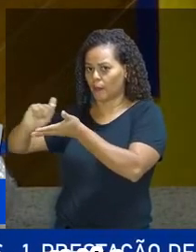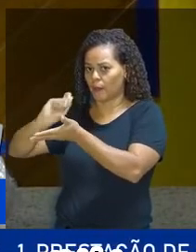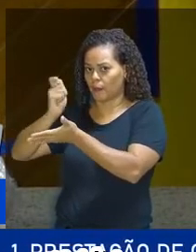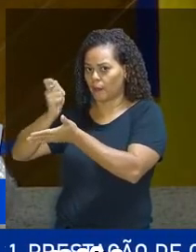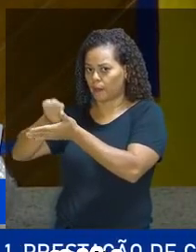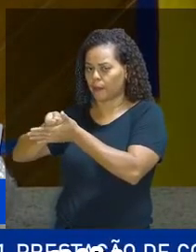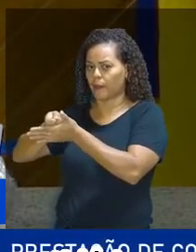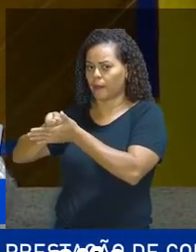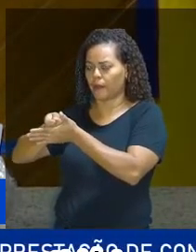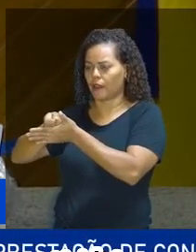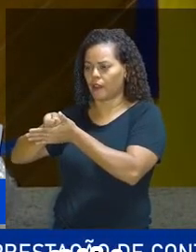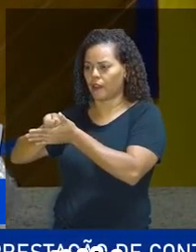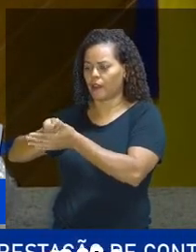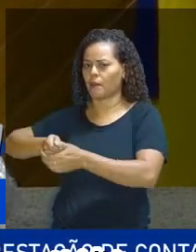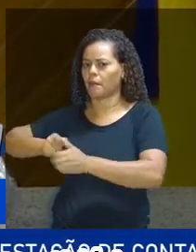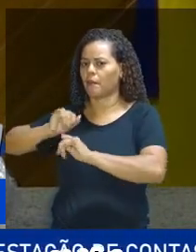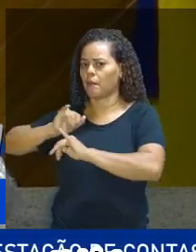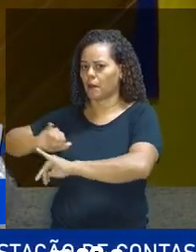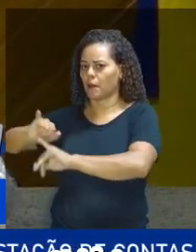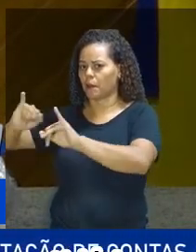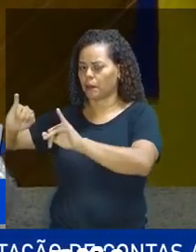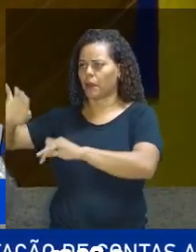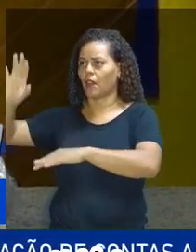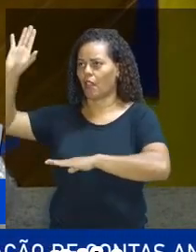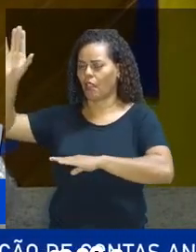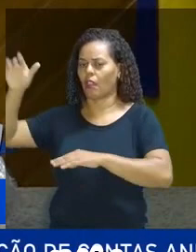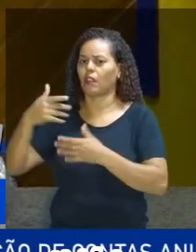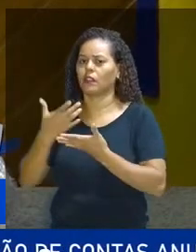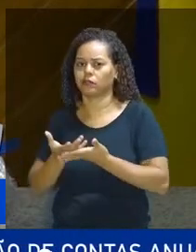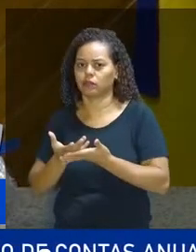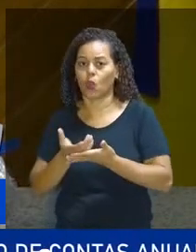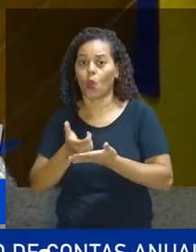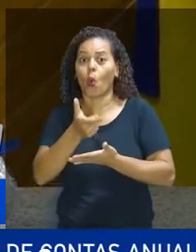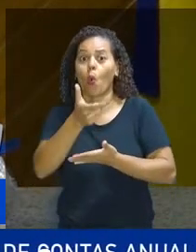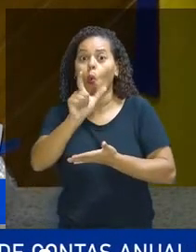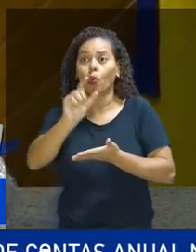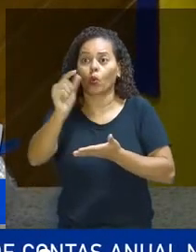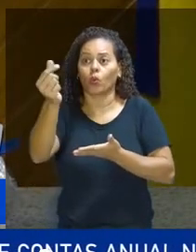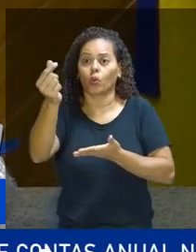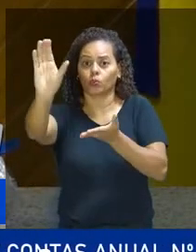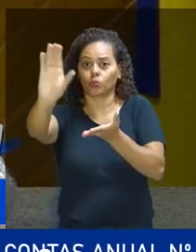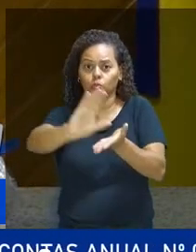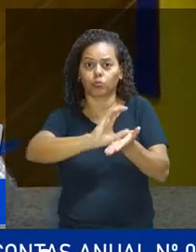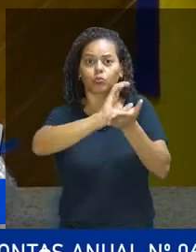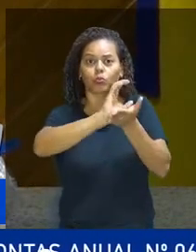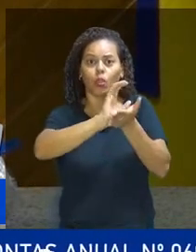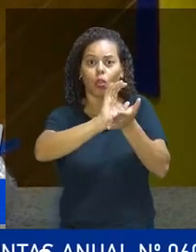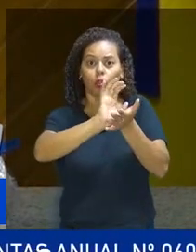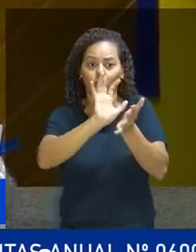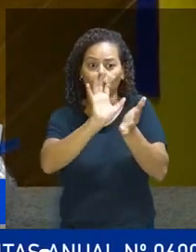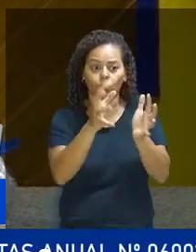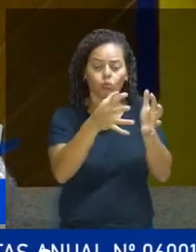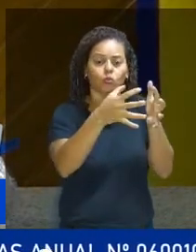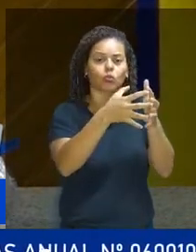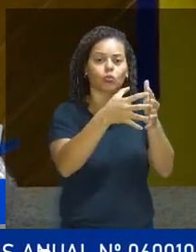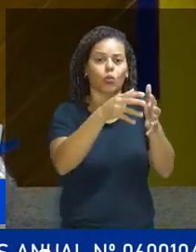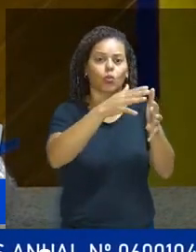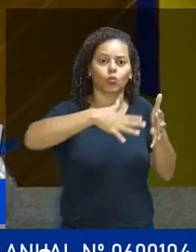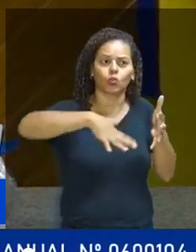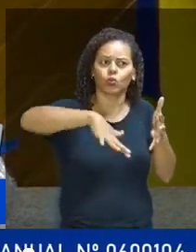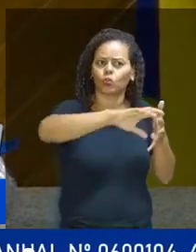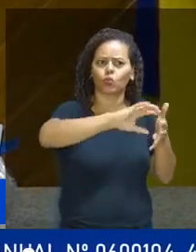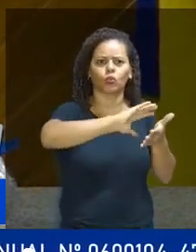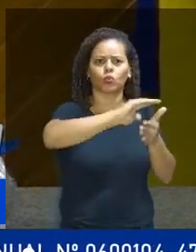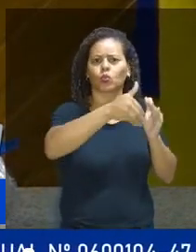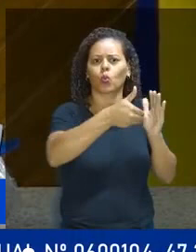na campanha eleitoral, e a outra coisa é o fundo partidário, ou seja, vem para os partidos gerirem os seus